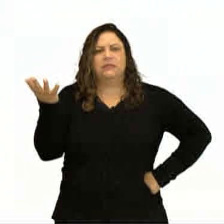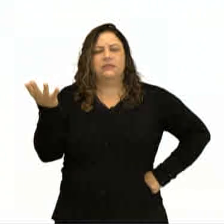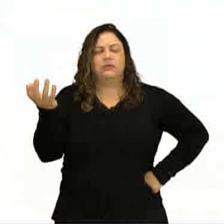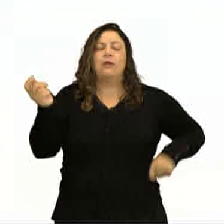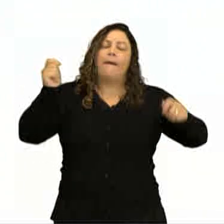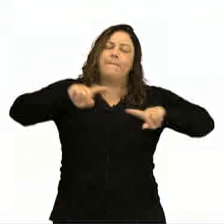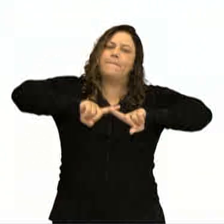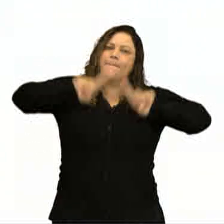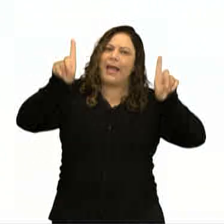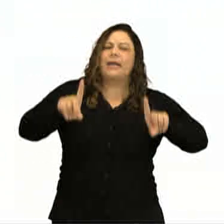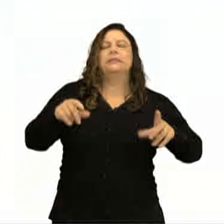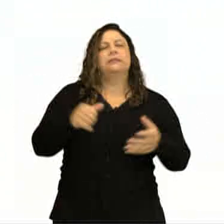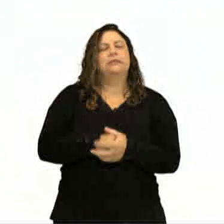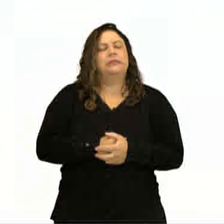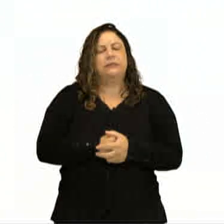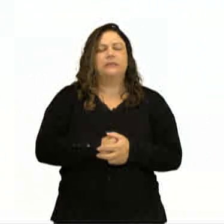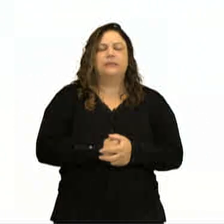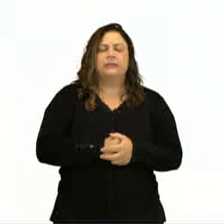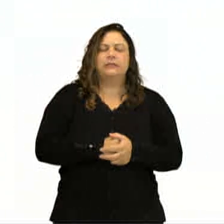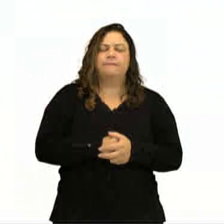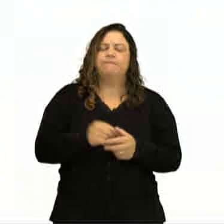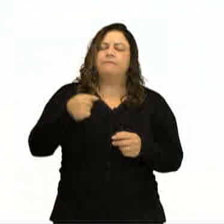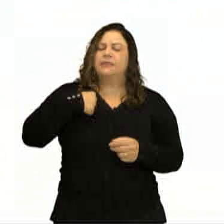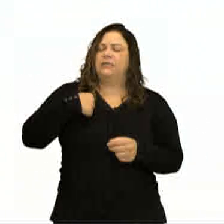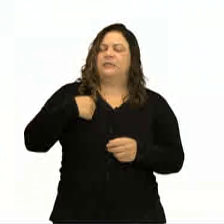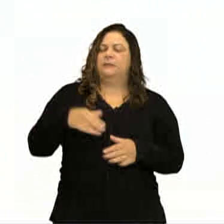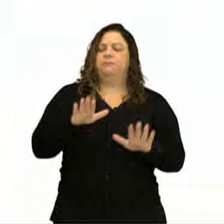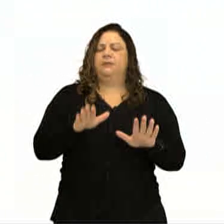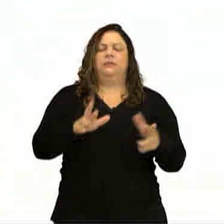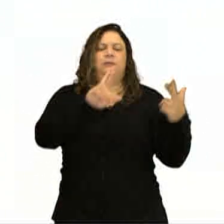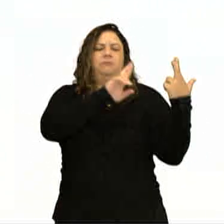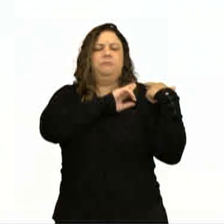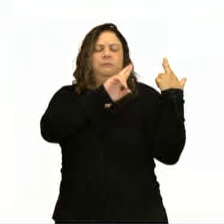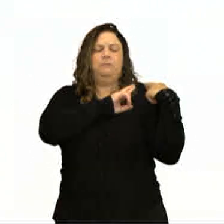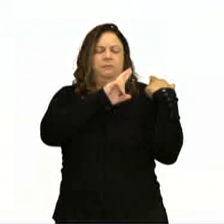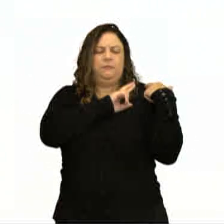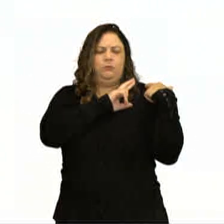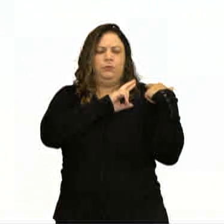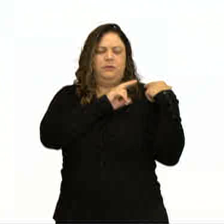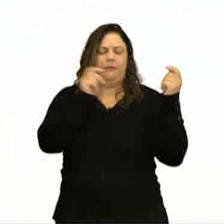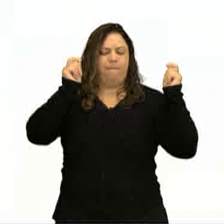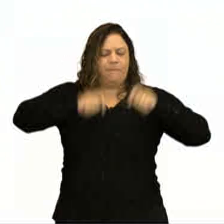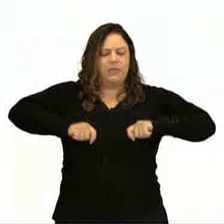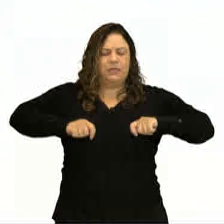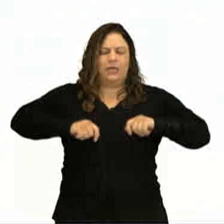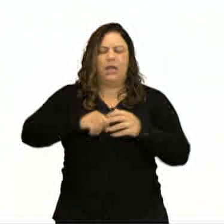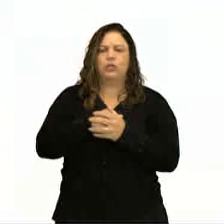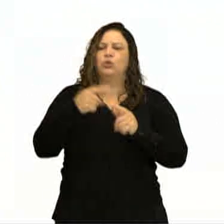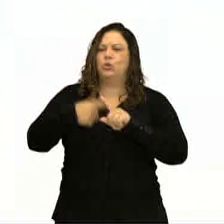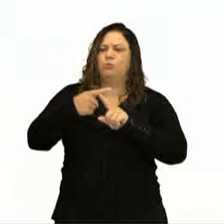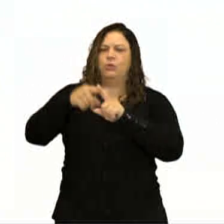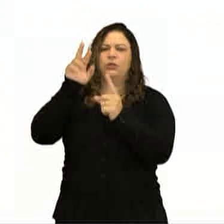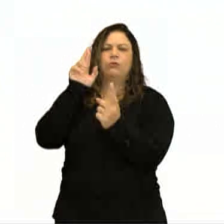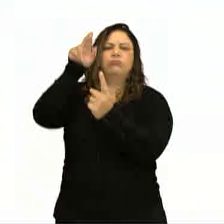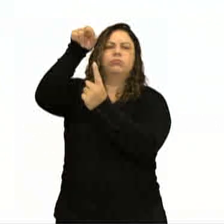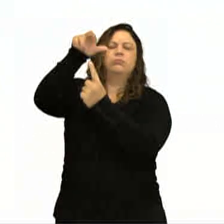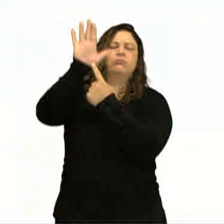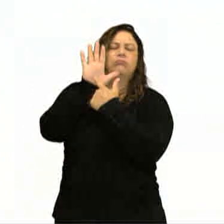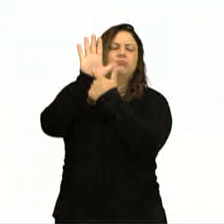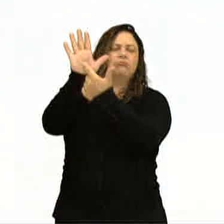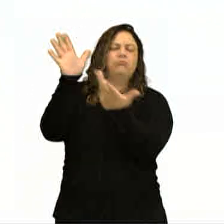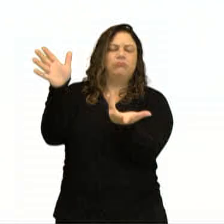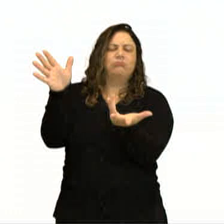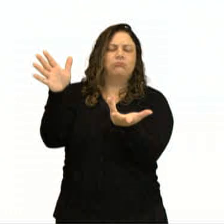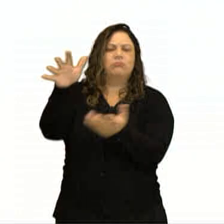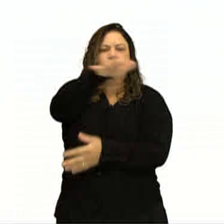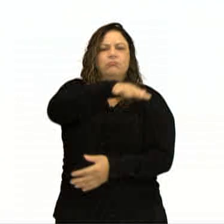perfeitamente cônscio das minhas altas responsabilidades como representante do povo, nesta casa